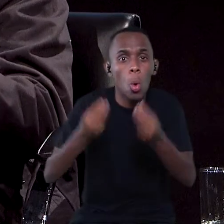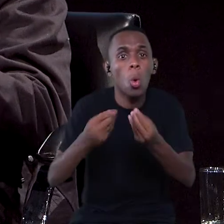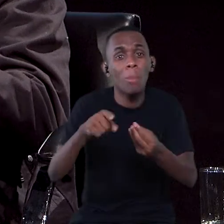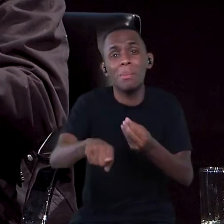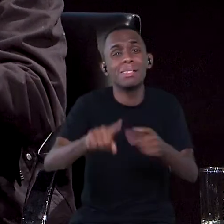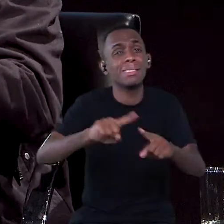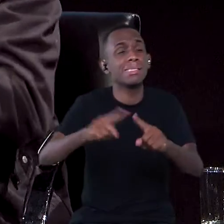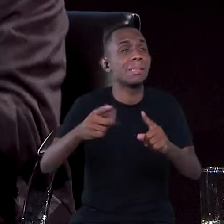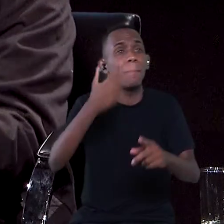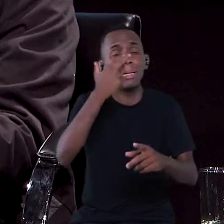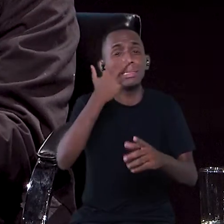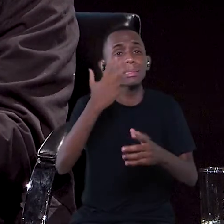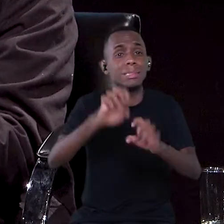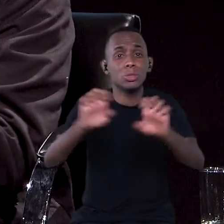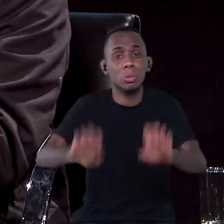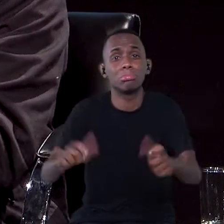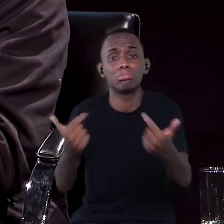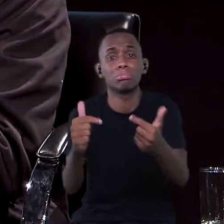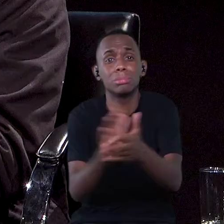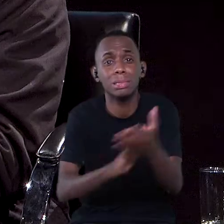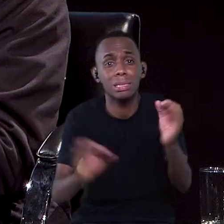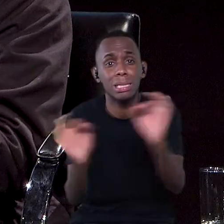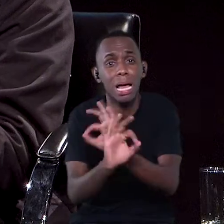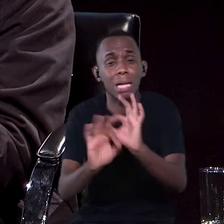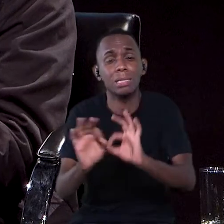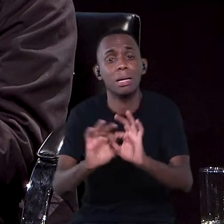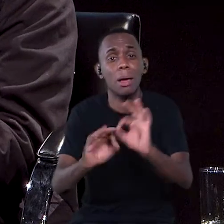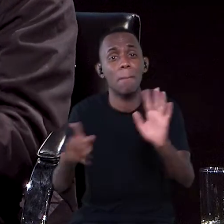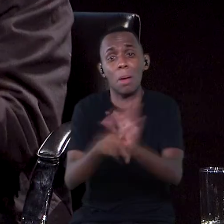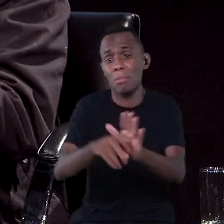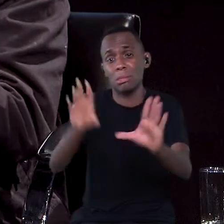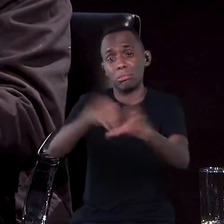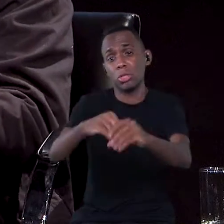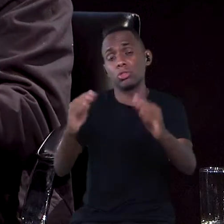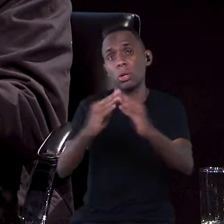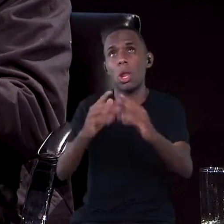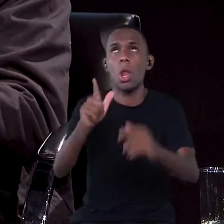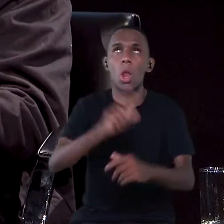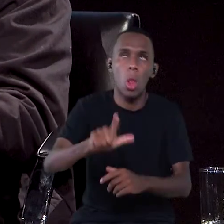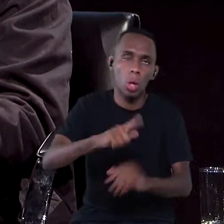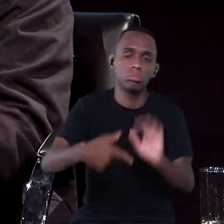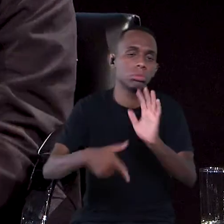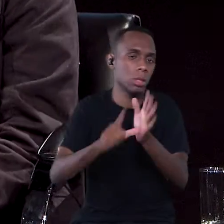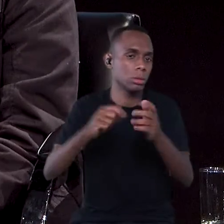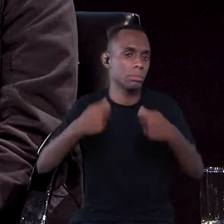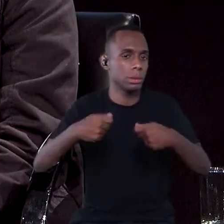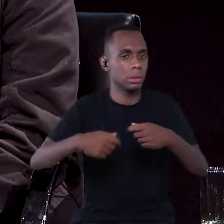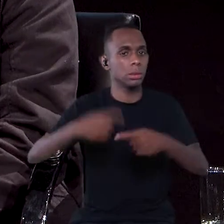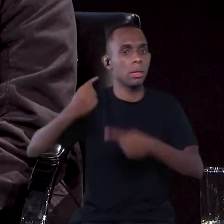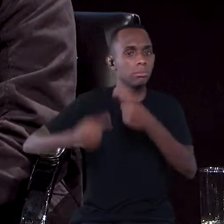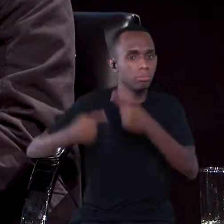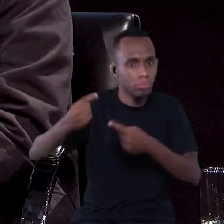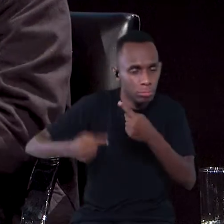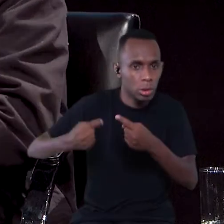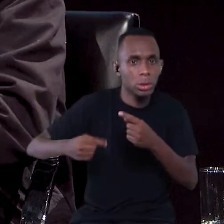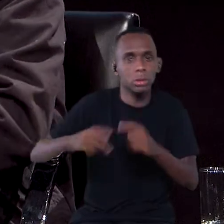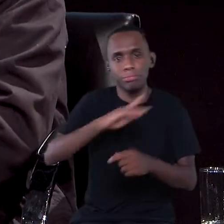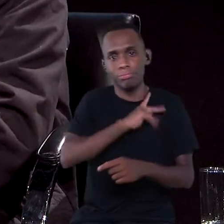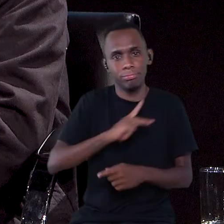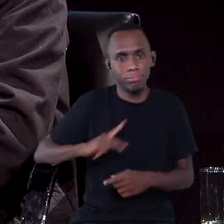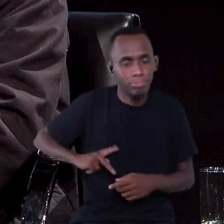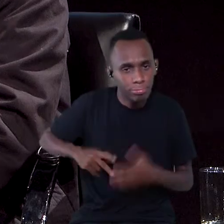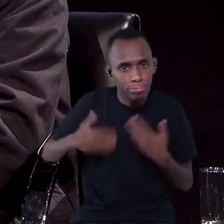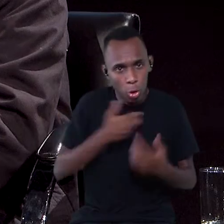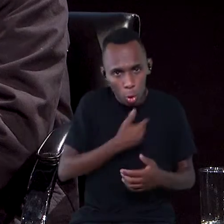sequer de construção da própria casa, algo muito básico. Claro, isso vai depender de políticas públicas. E a literatura entrava como